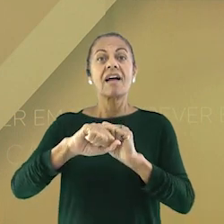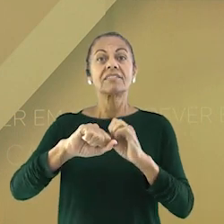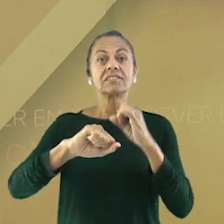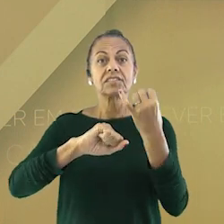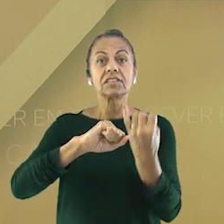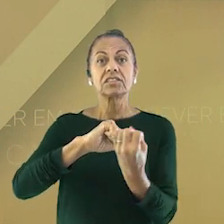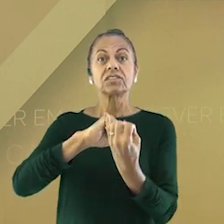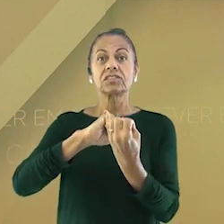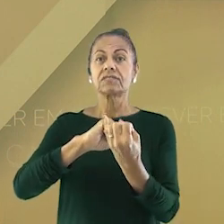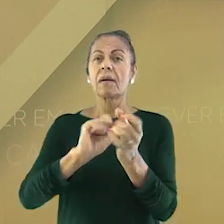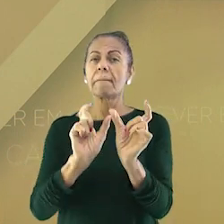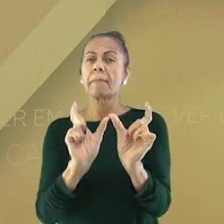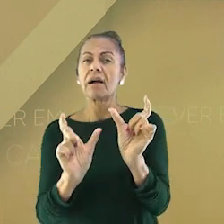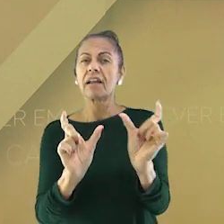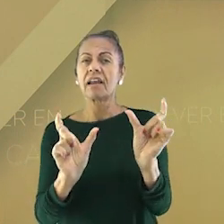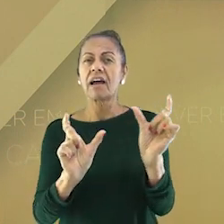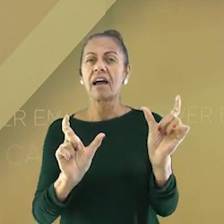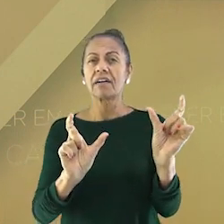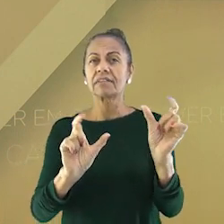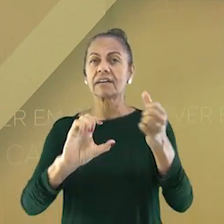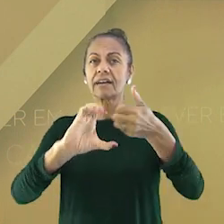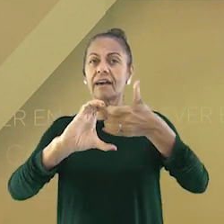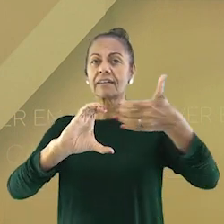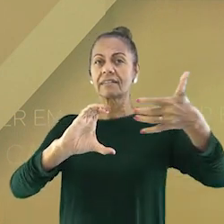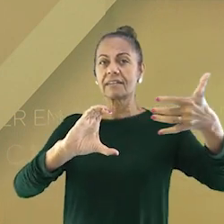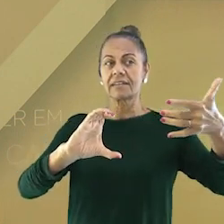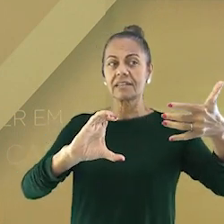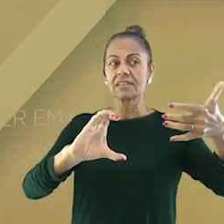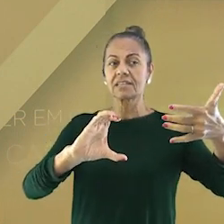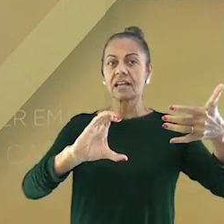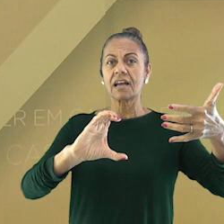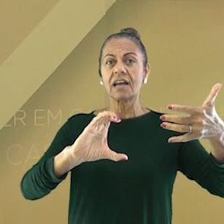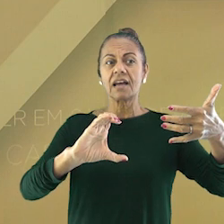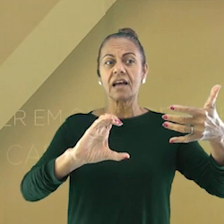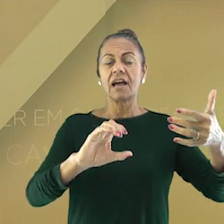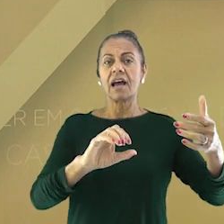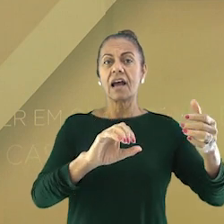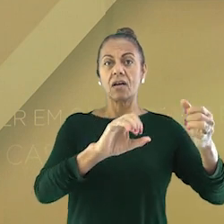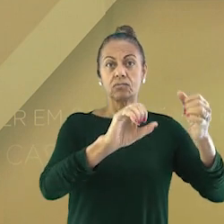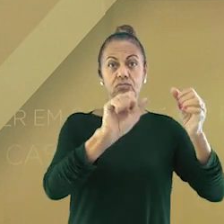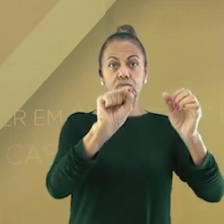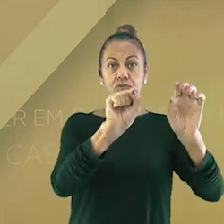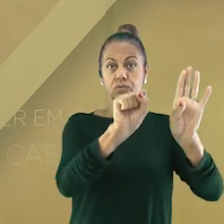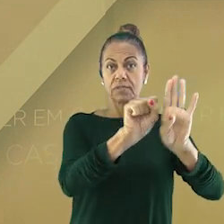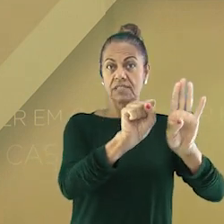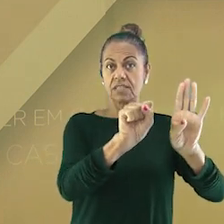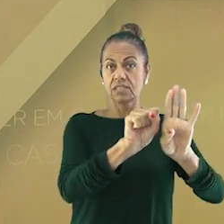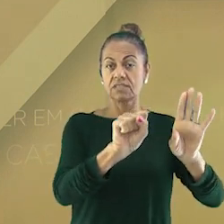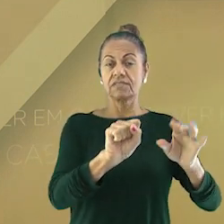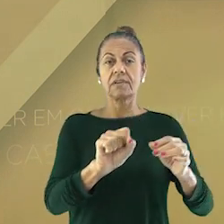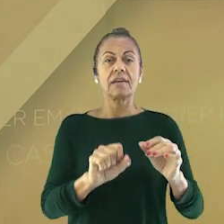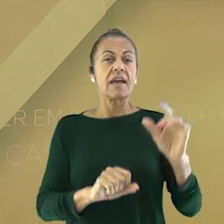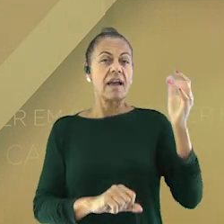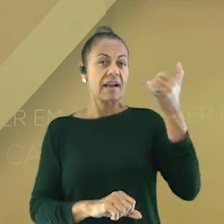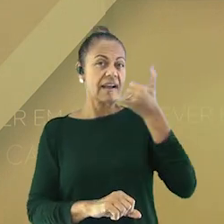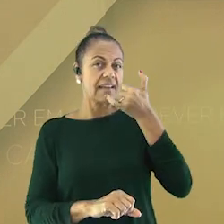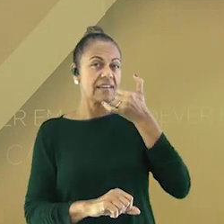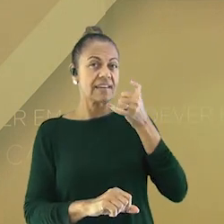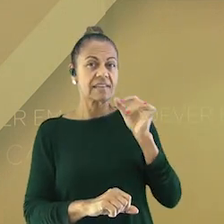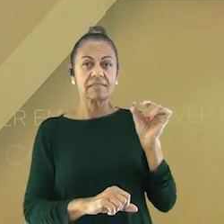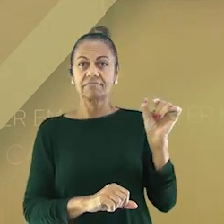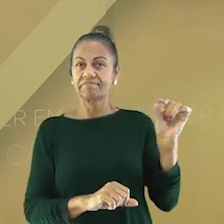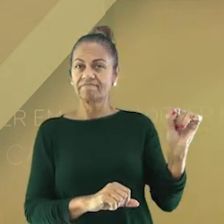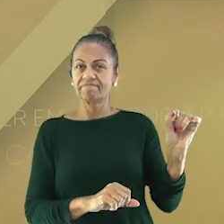Adjetivos são as palavras que descrevem ou dão características aos substantivos. Por exemplo, isto é uma